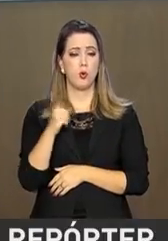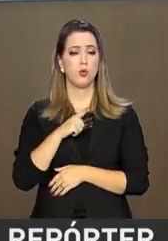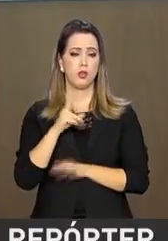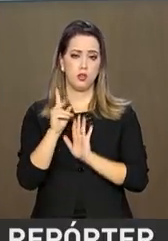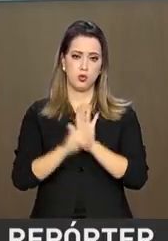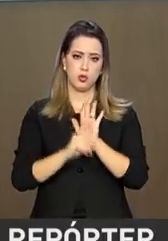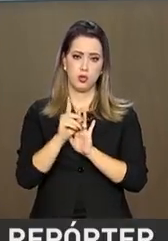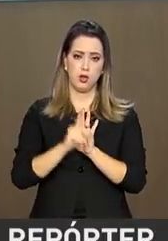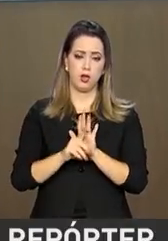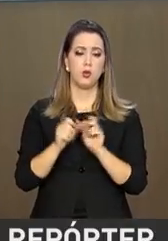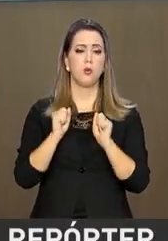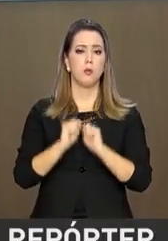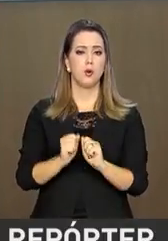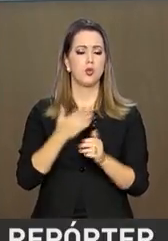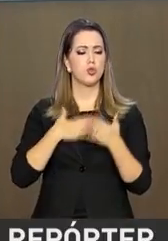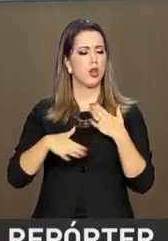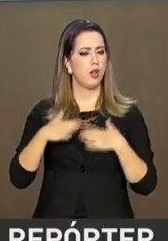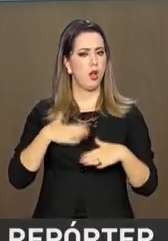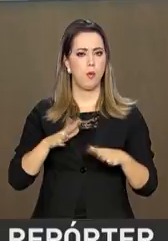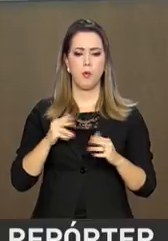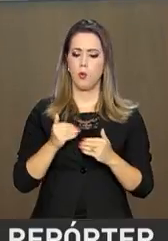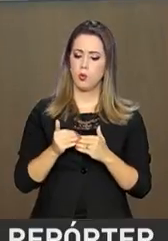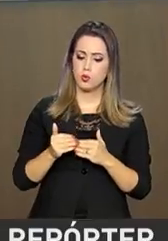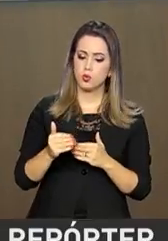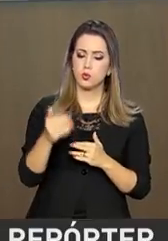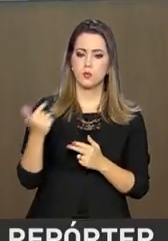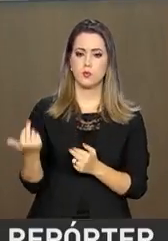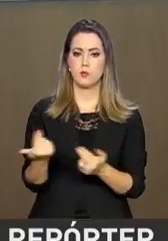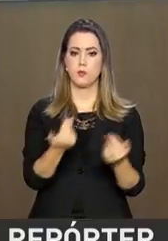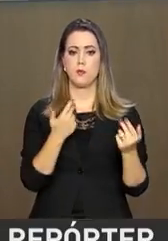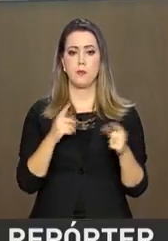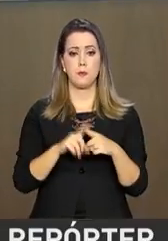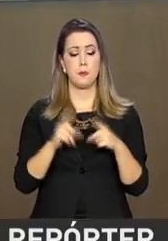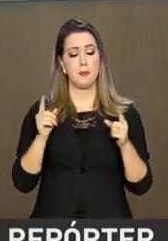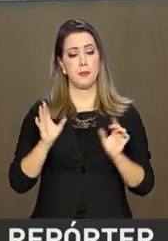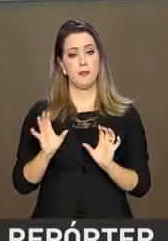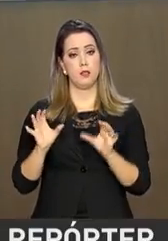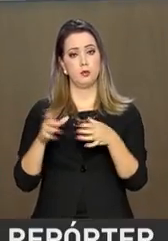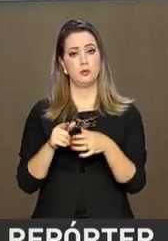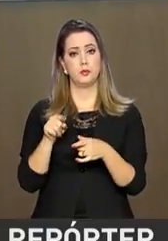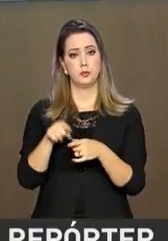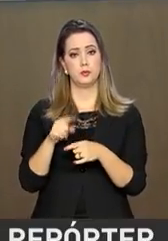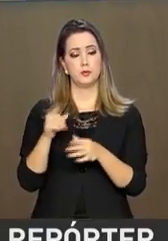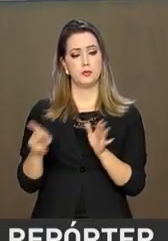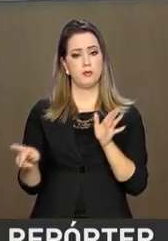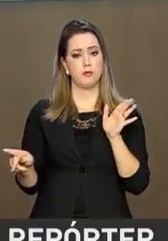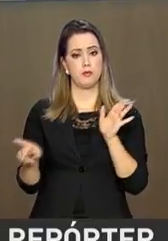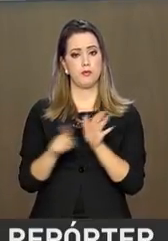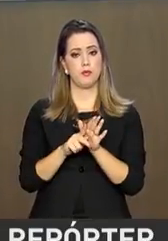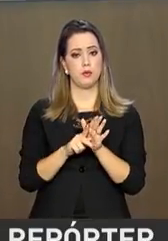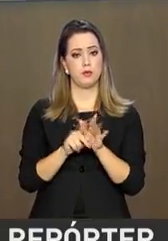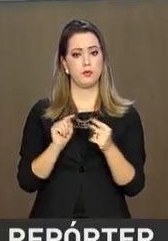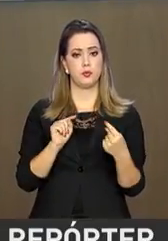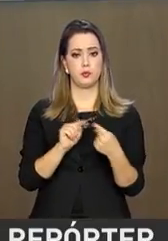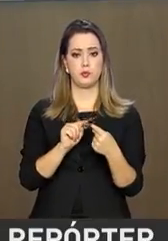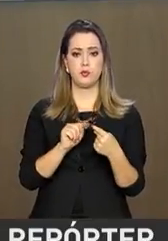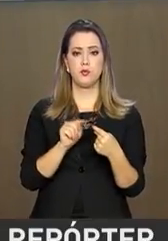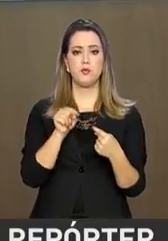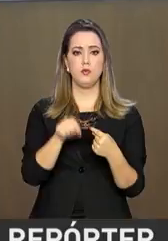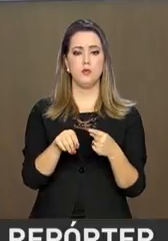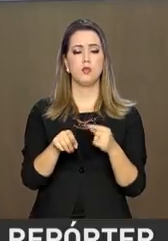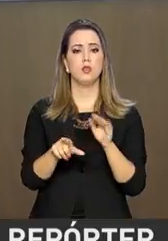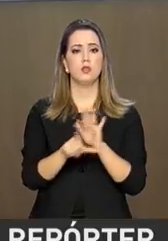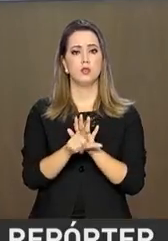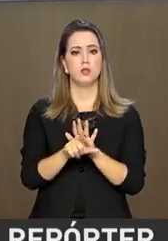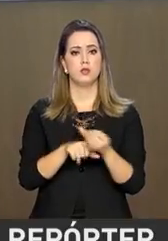completamente tranquilos que vão continuar a receber o benefício da mesma maneira esse é inclusive o próprio e é o objetivo da reforma